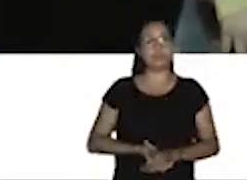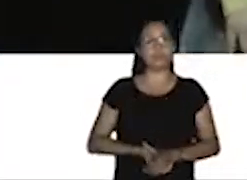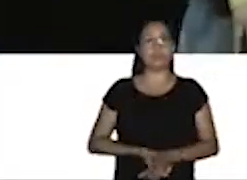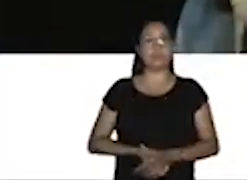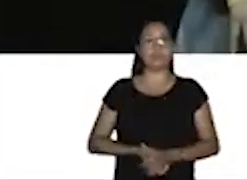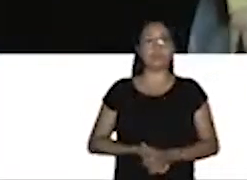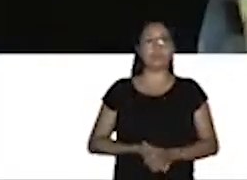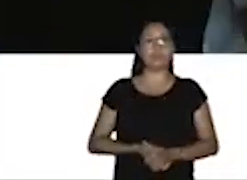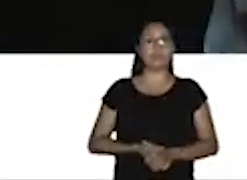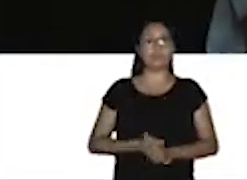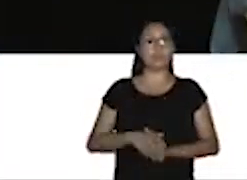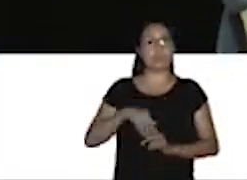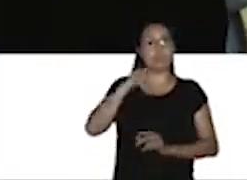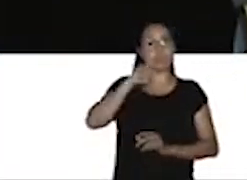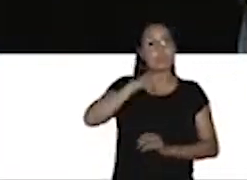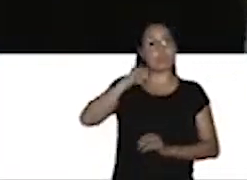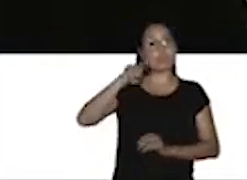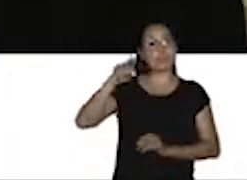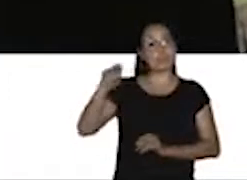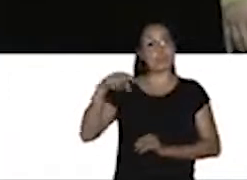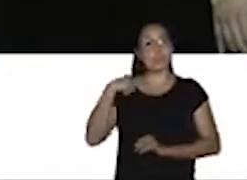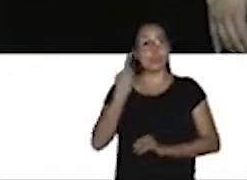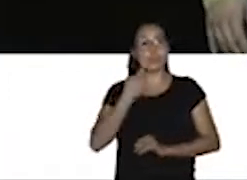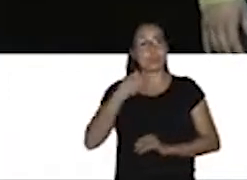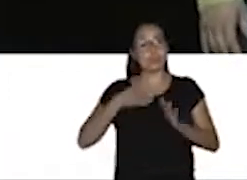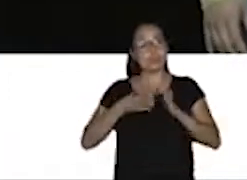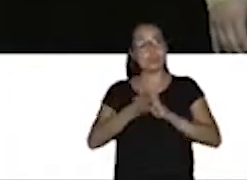das pousadas que nos aquerenciamos,